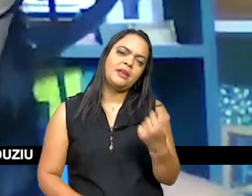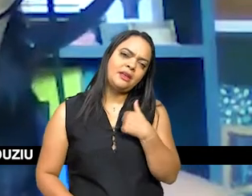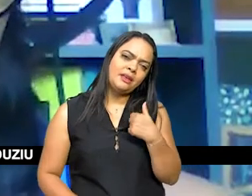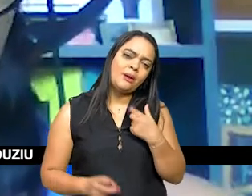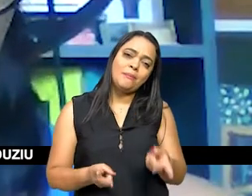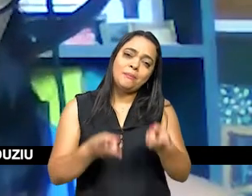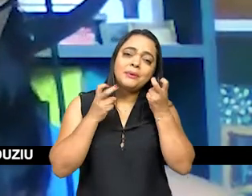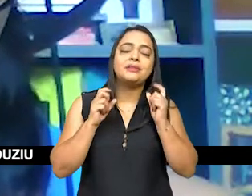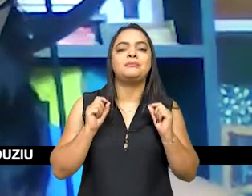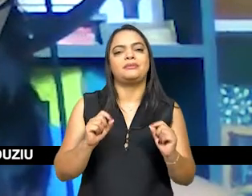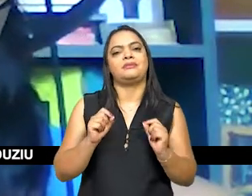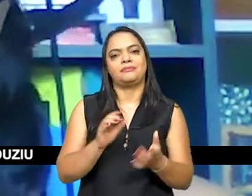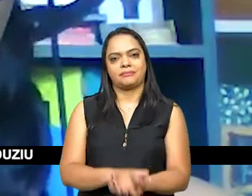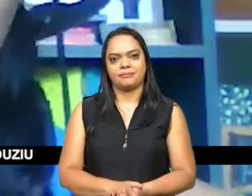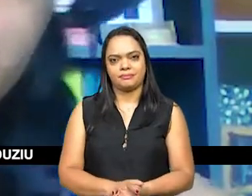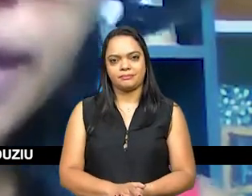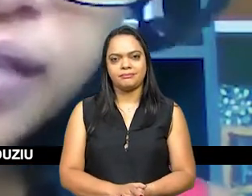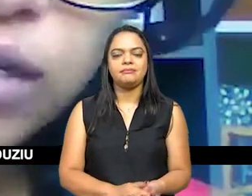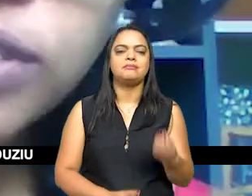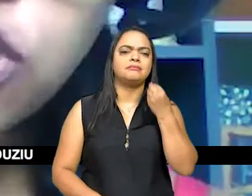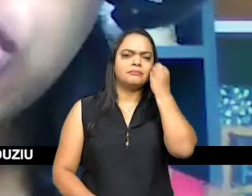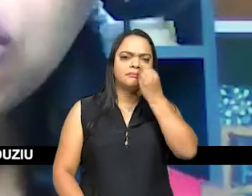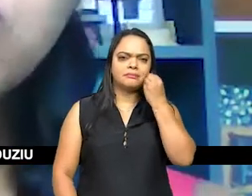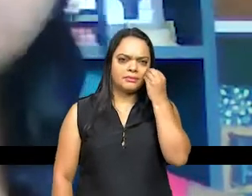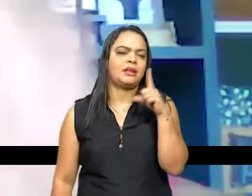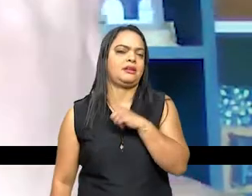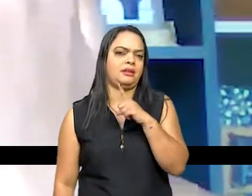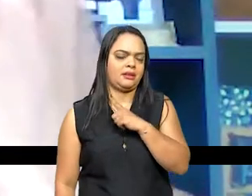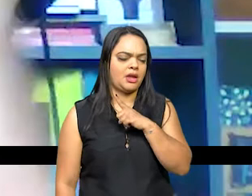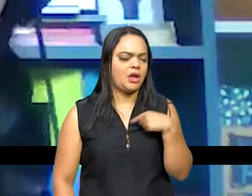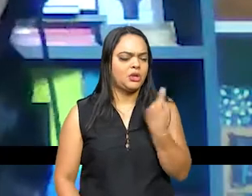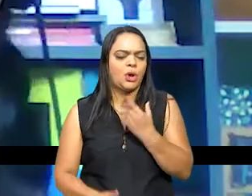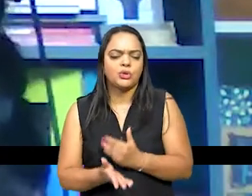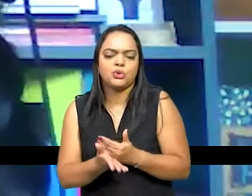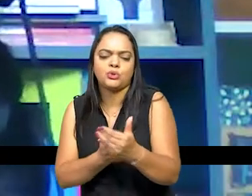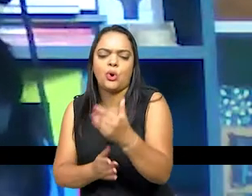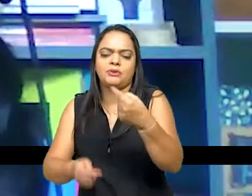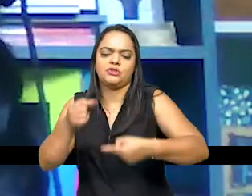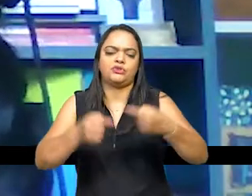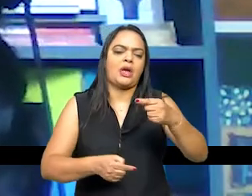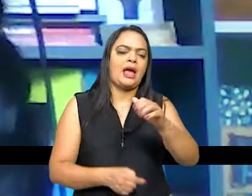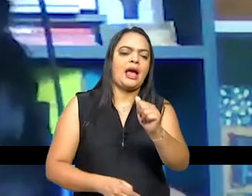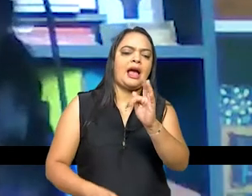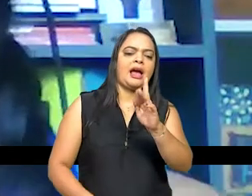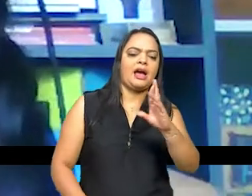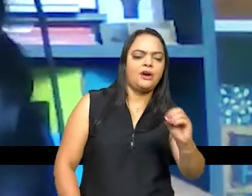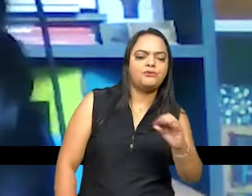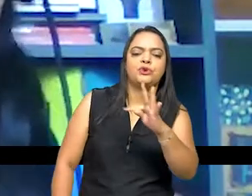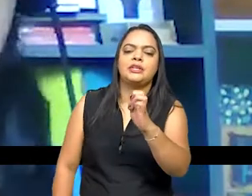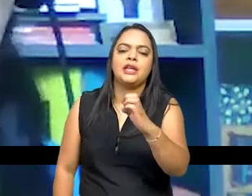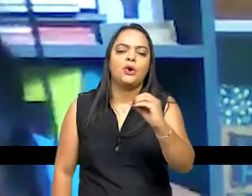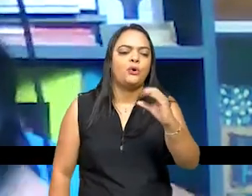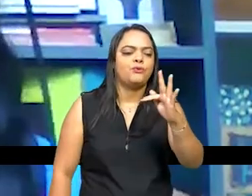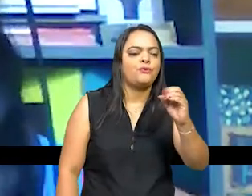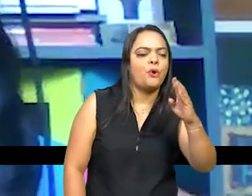uma coisa, assim, a gente tem experiência, quando a gente introduziu a discussão sobre a afroteofobia no UNIAFRO, a gente se